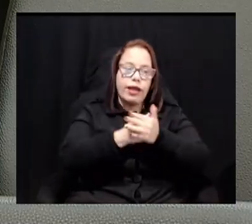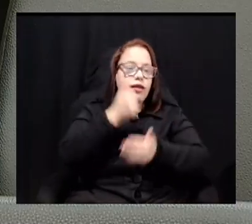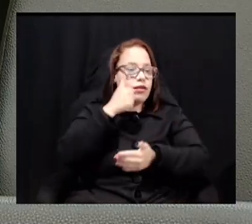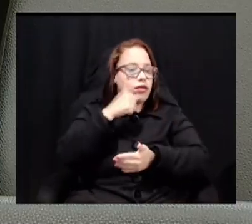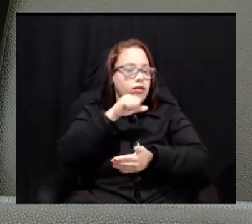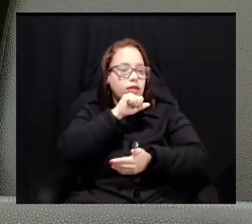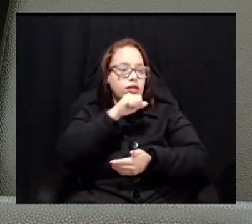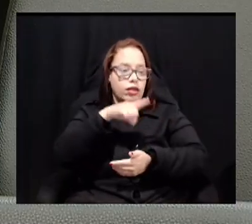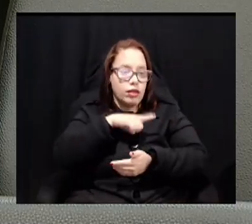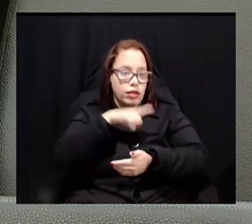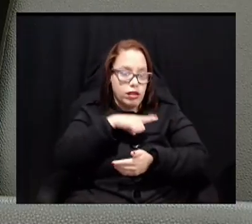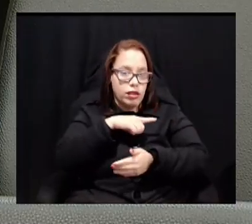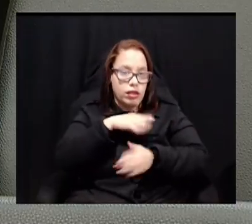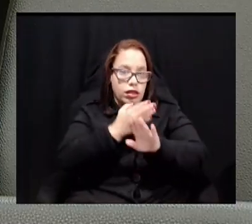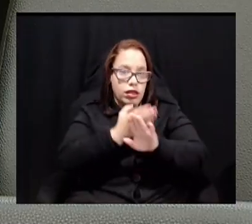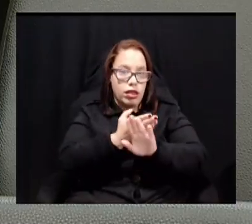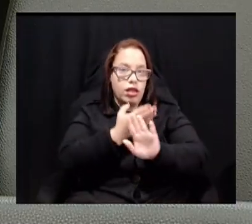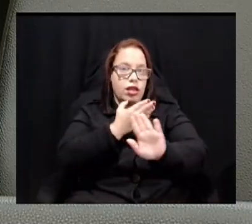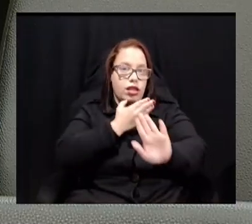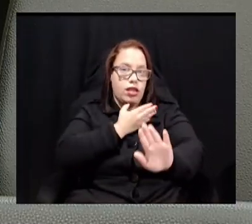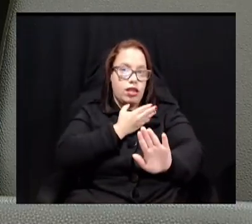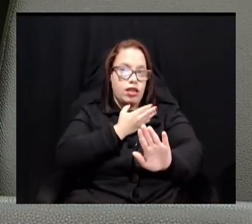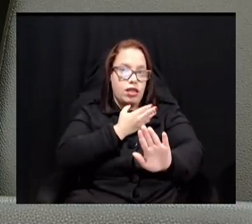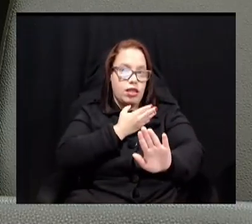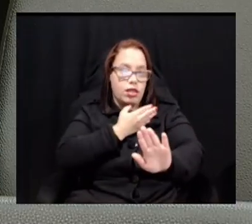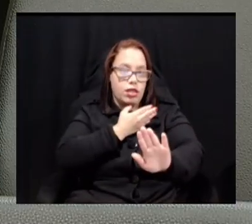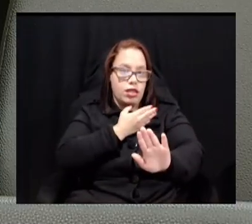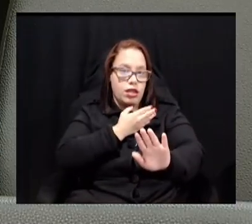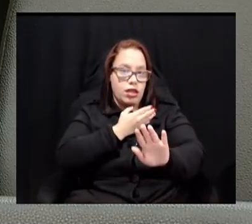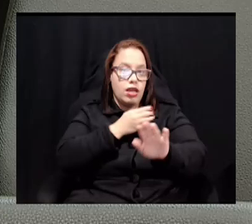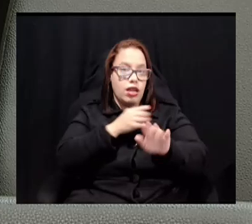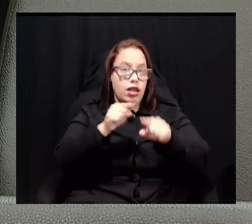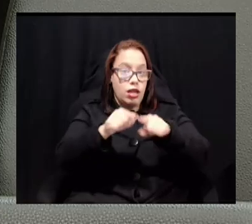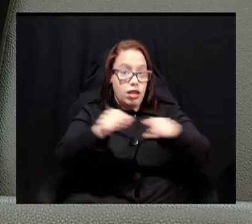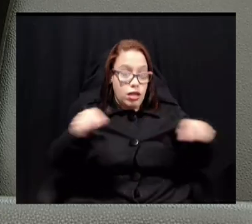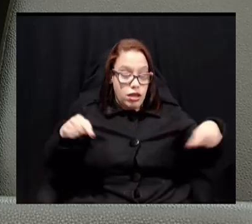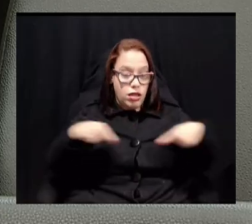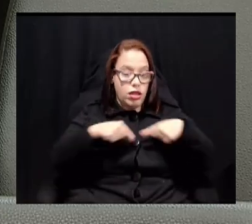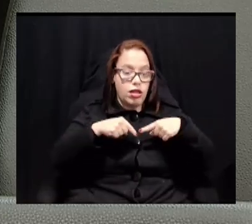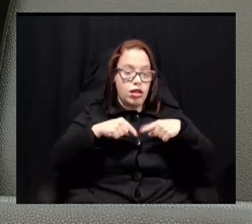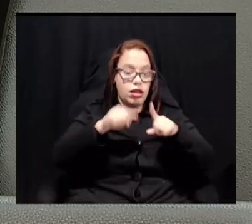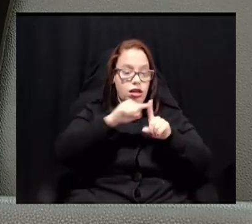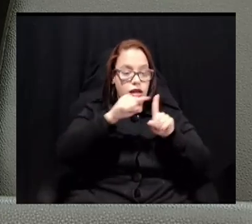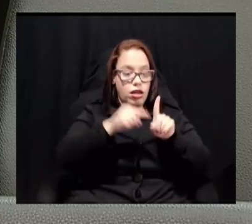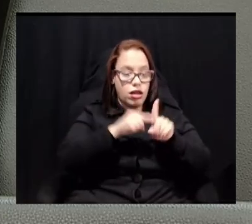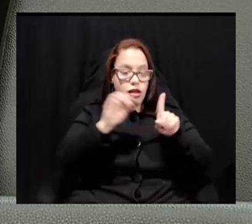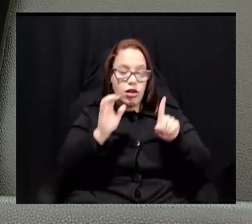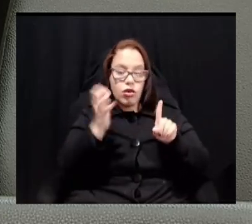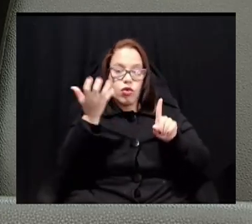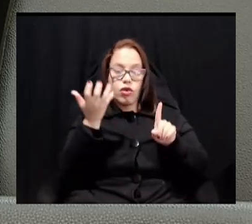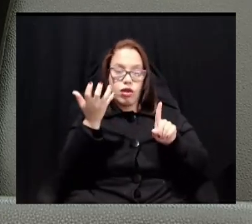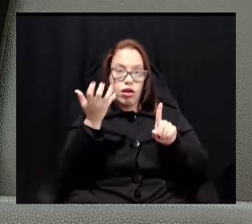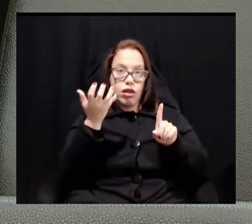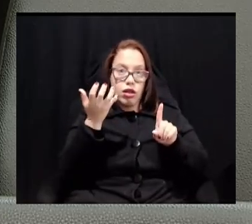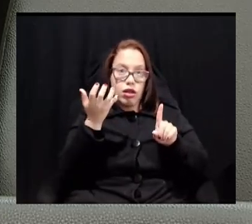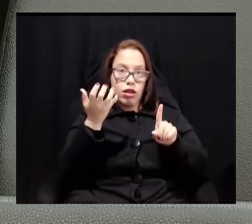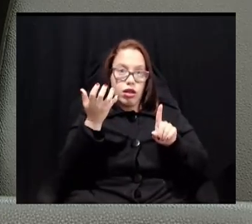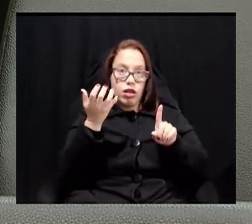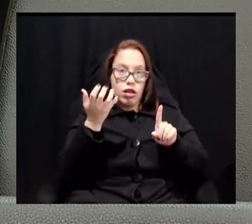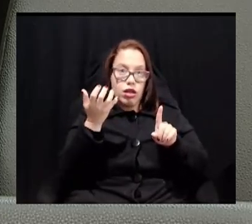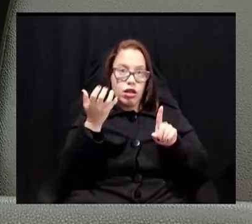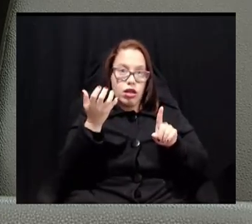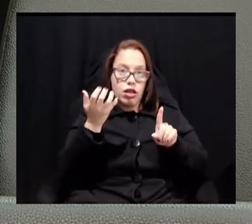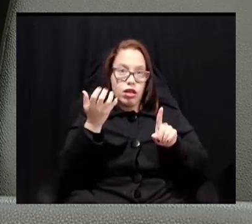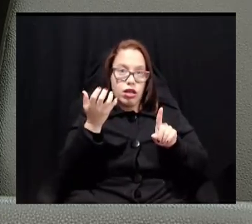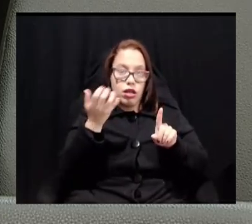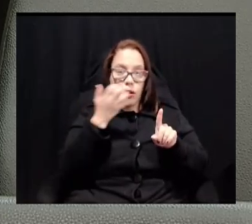mesmo a separação de leito na maternidade, porque também acontecia isso nos leitos. Então, qual foi a